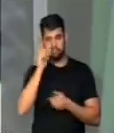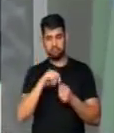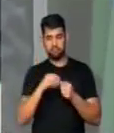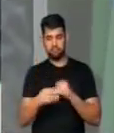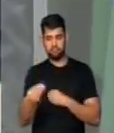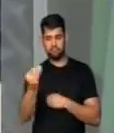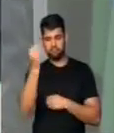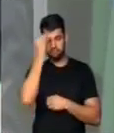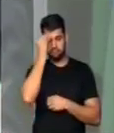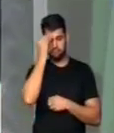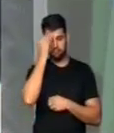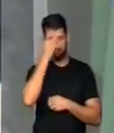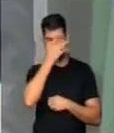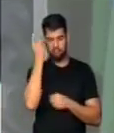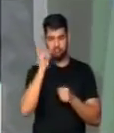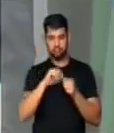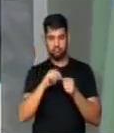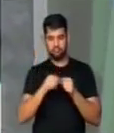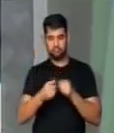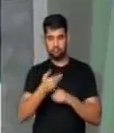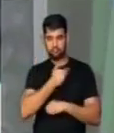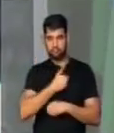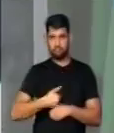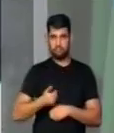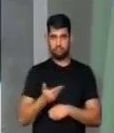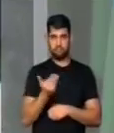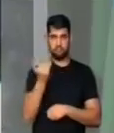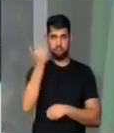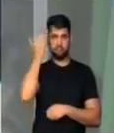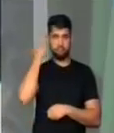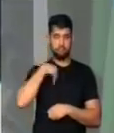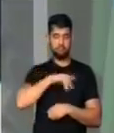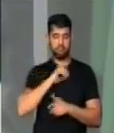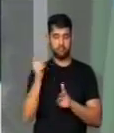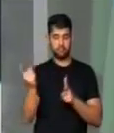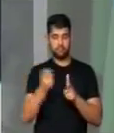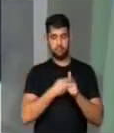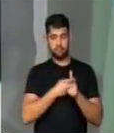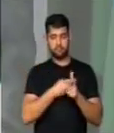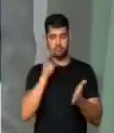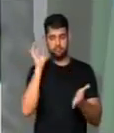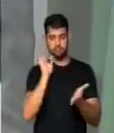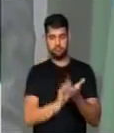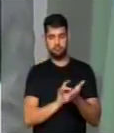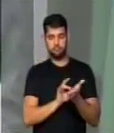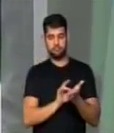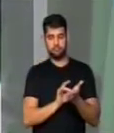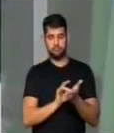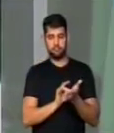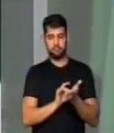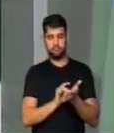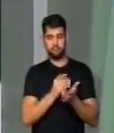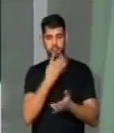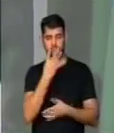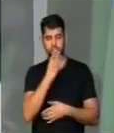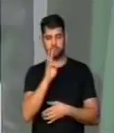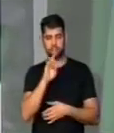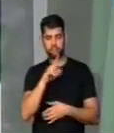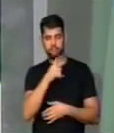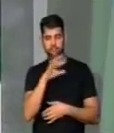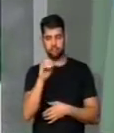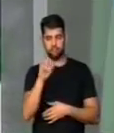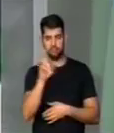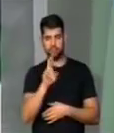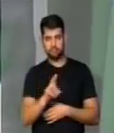culpa daquilo que foi feito no governo anterior, que deixou uma dívida hoje consolidada de 4 trilhões